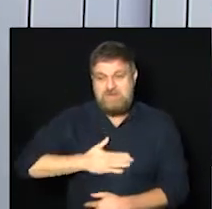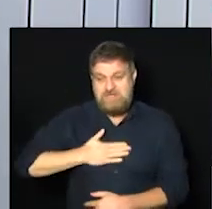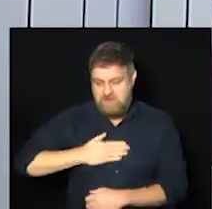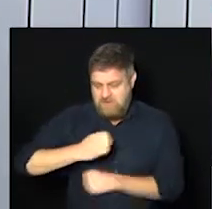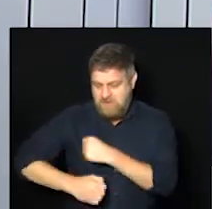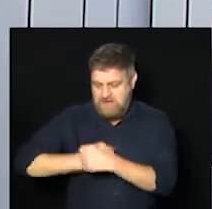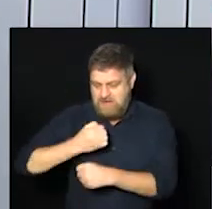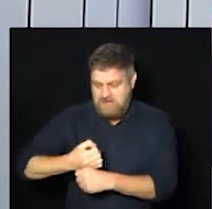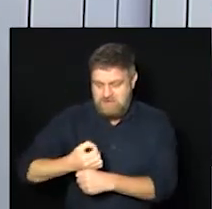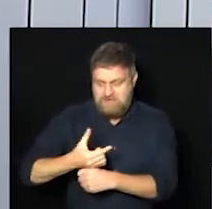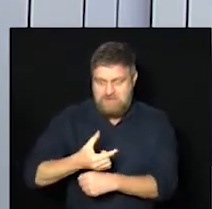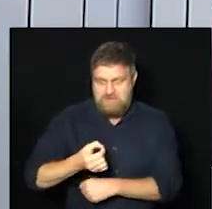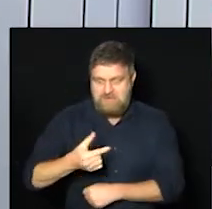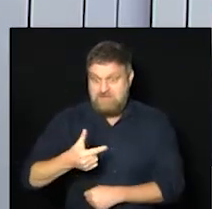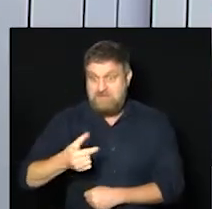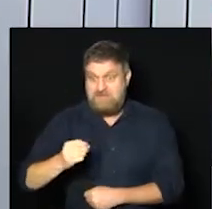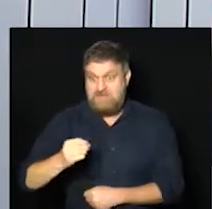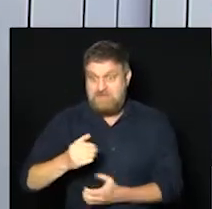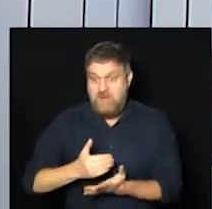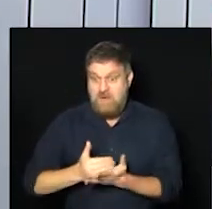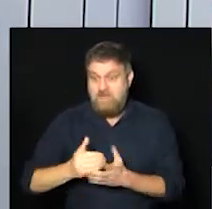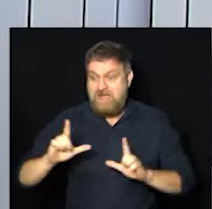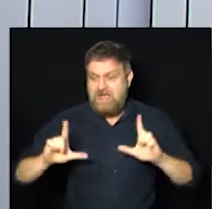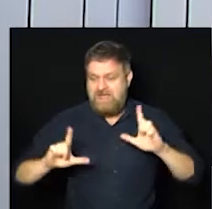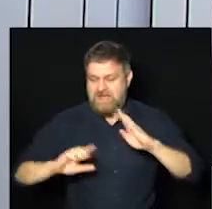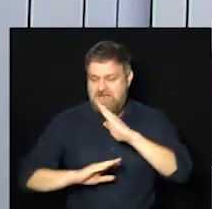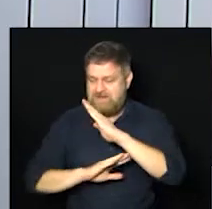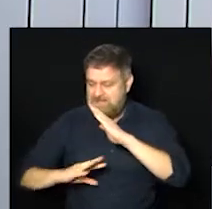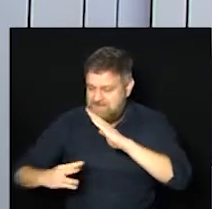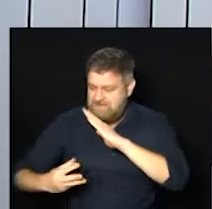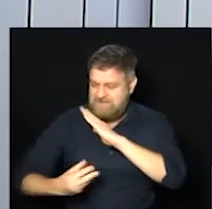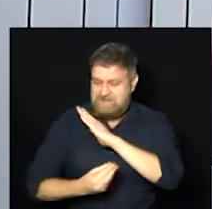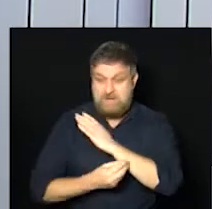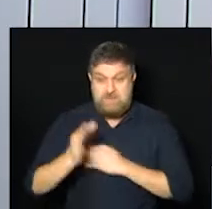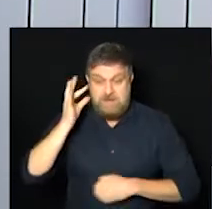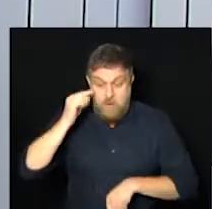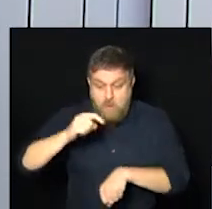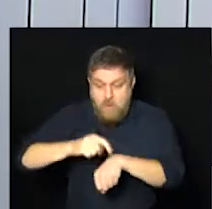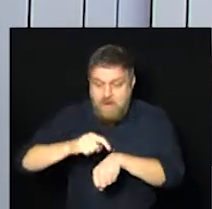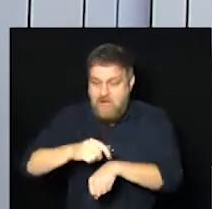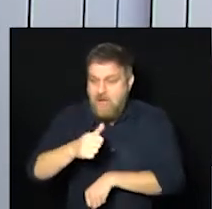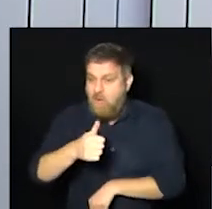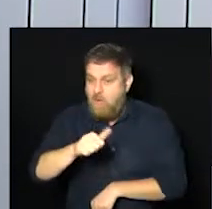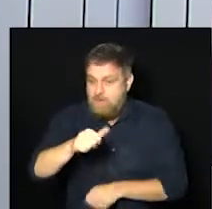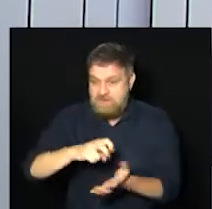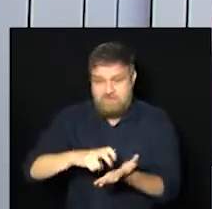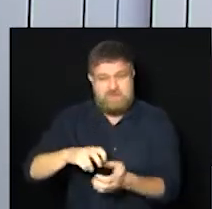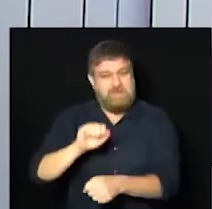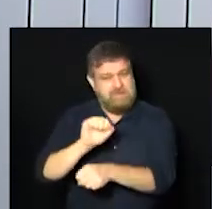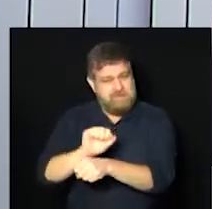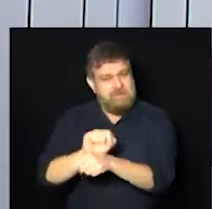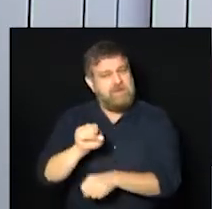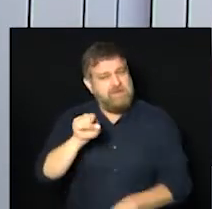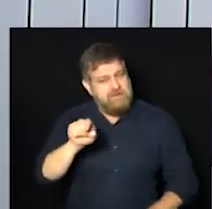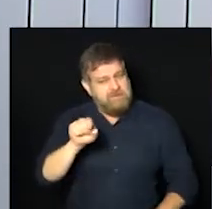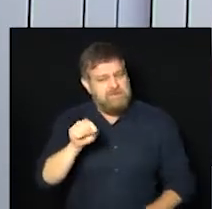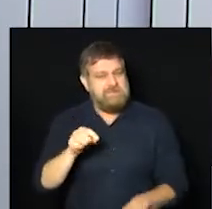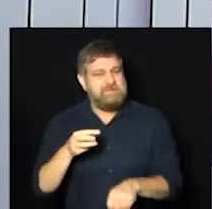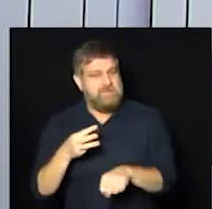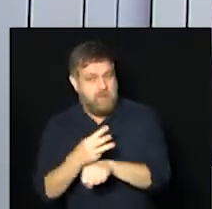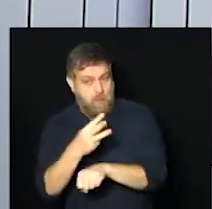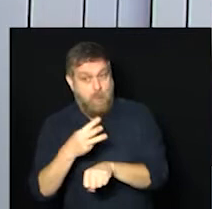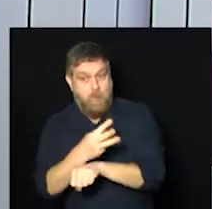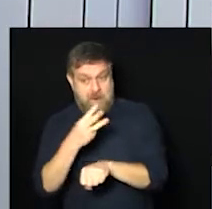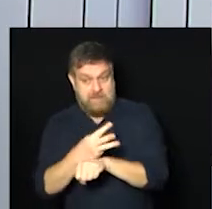2020. Começa o Câmara Total ao vivo, 11 horas da manhã. Eu estou aguardando a sua participação através do